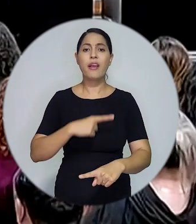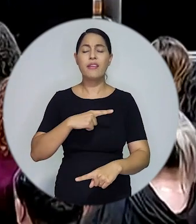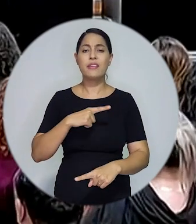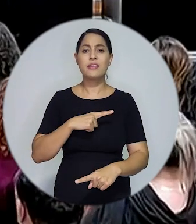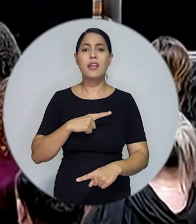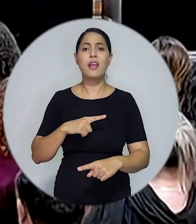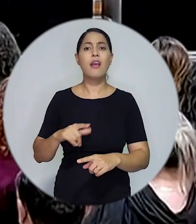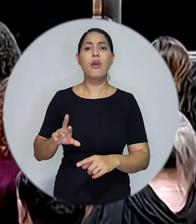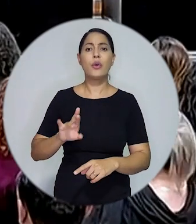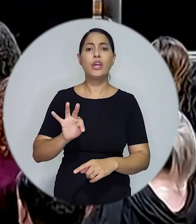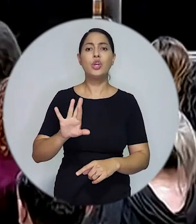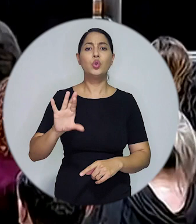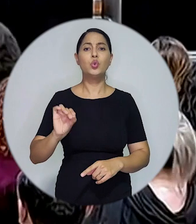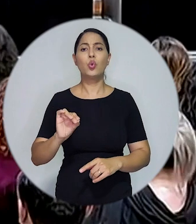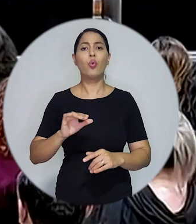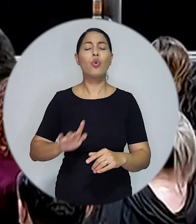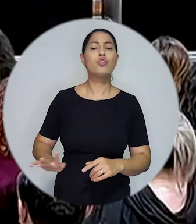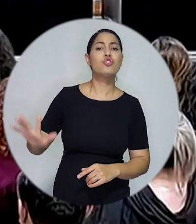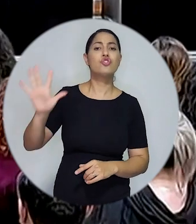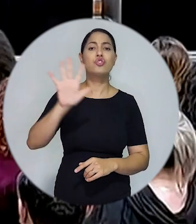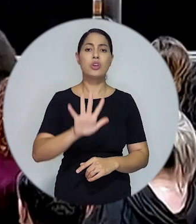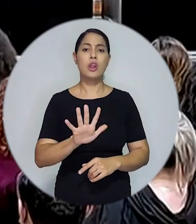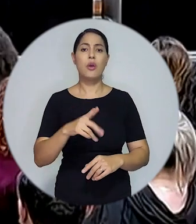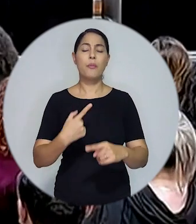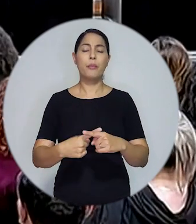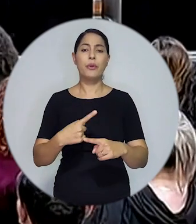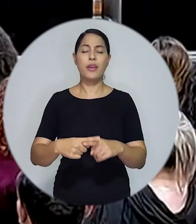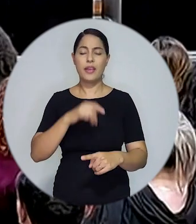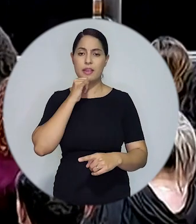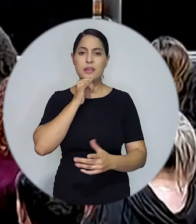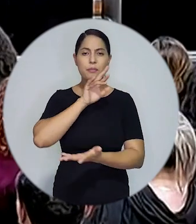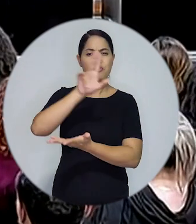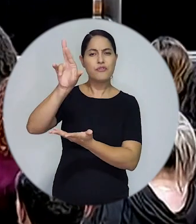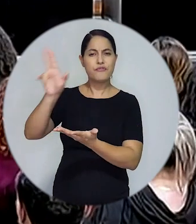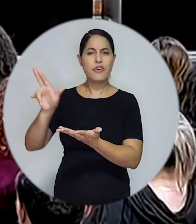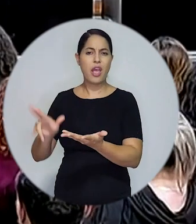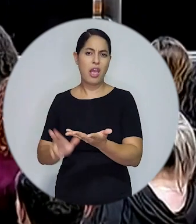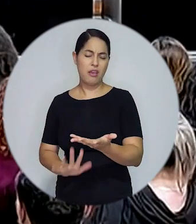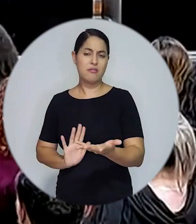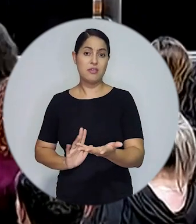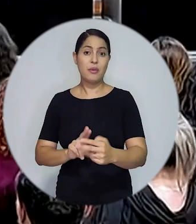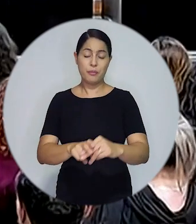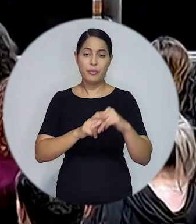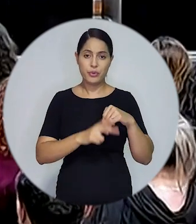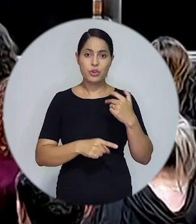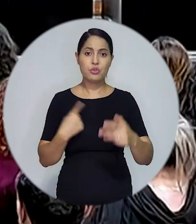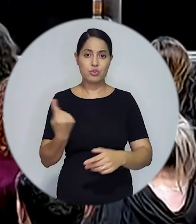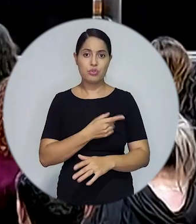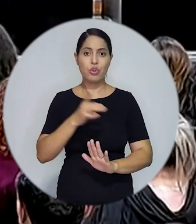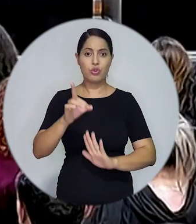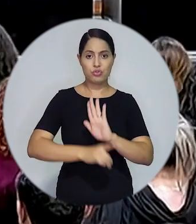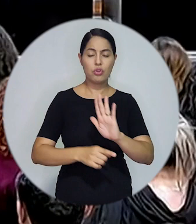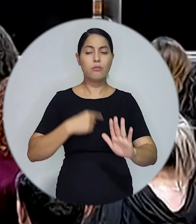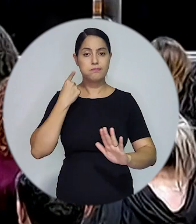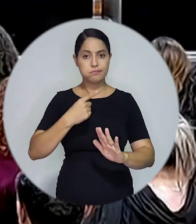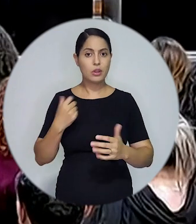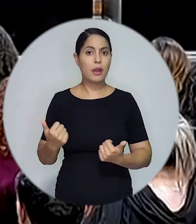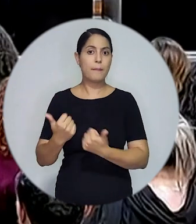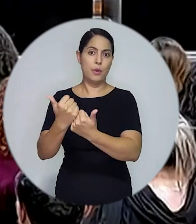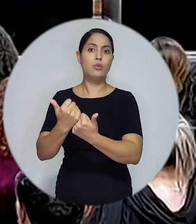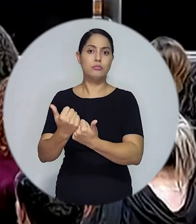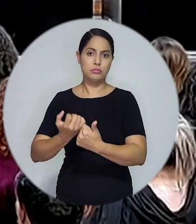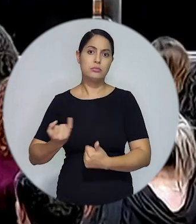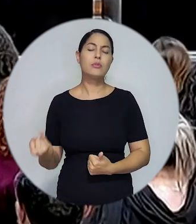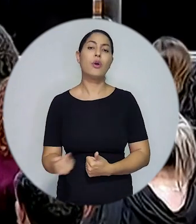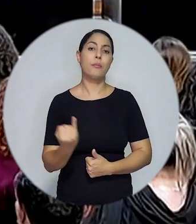rito uniforme, para que a gente não possa, de alguma maneira, termos ritos diversos. E por isso que o sistema de prerrogativas